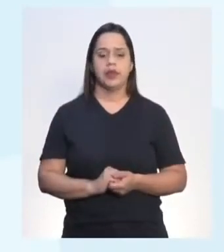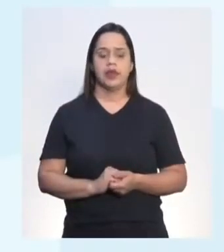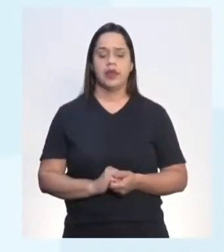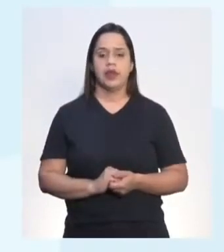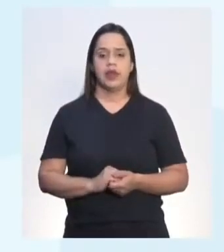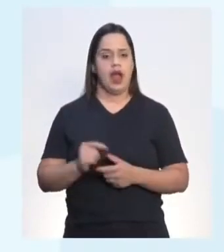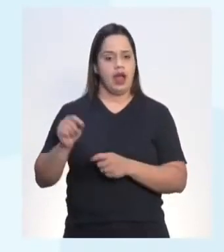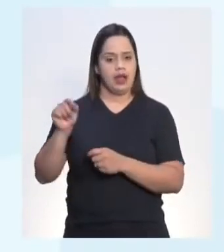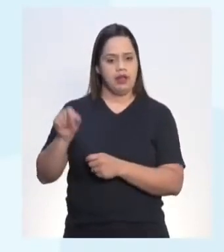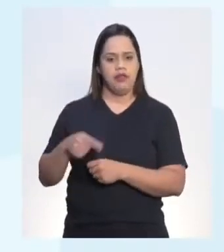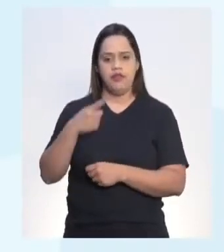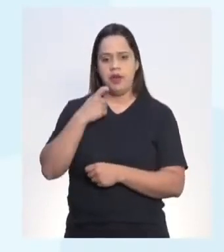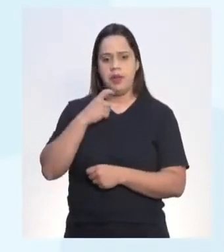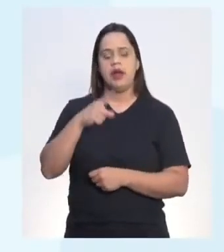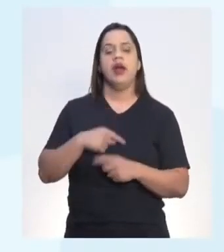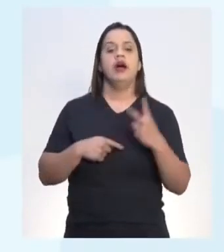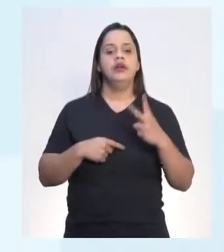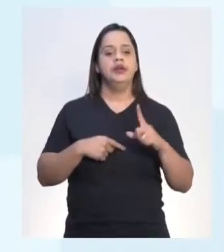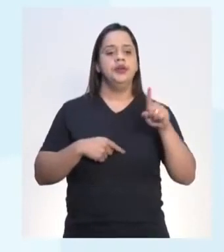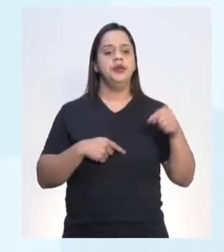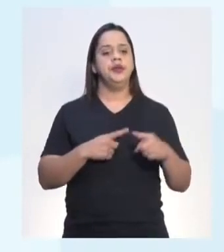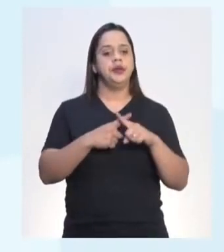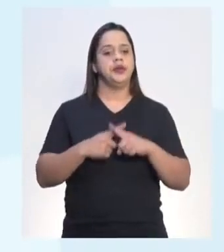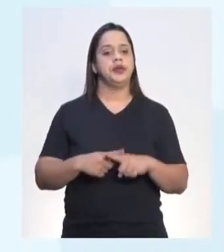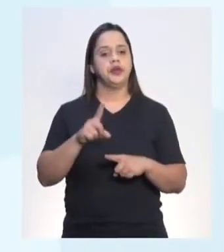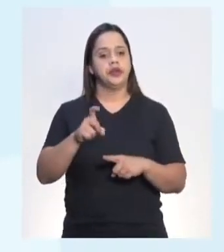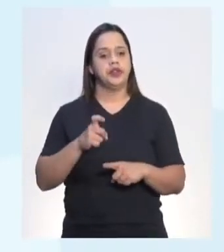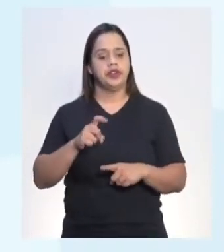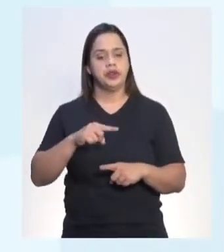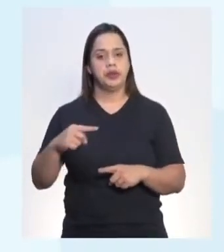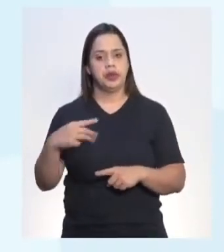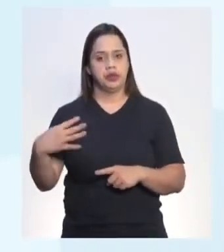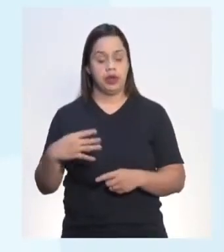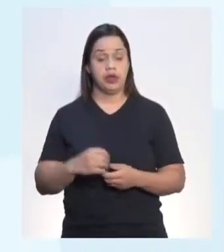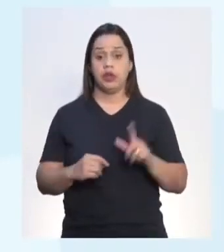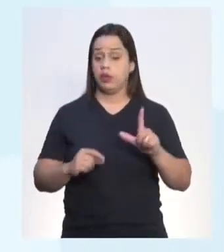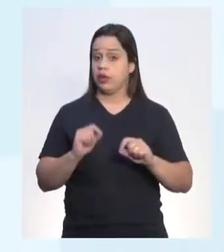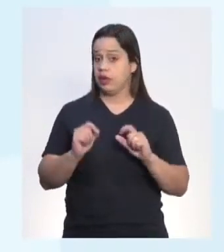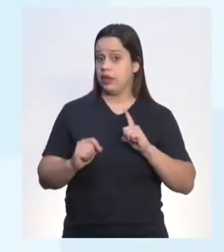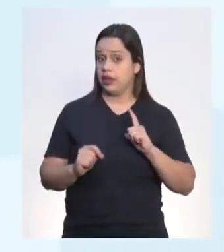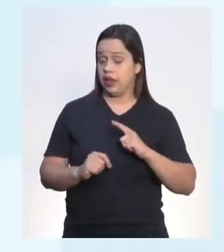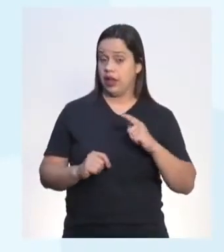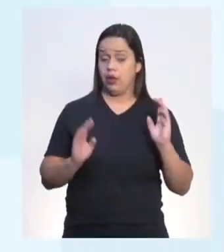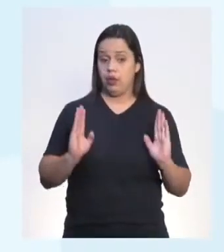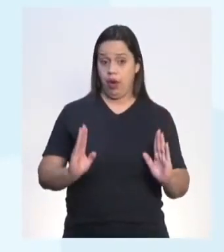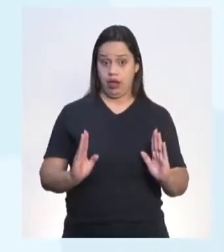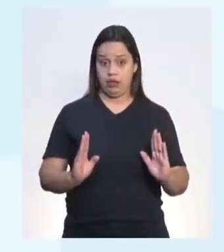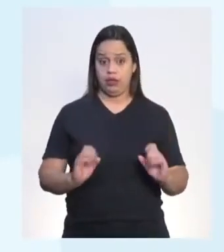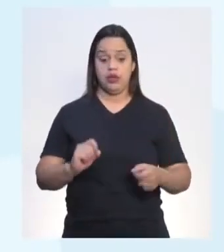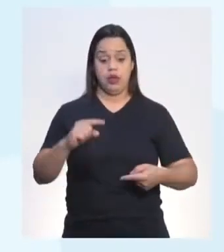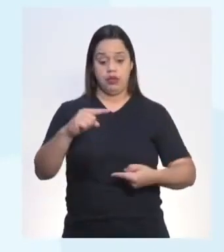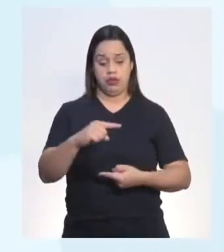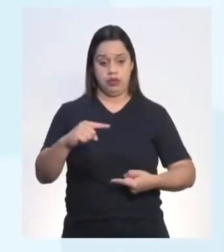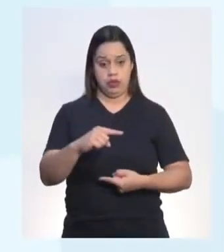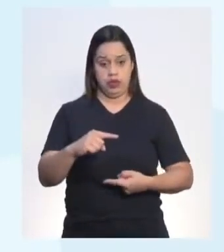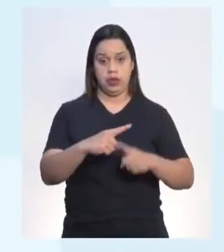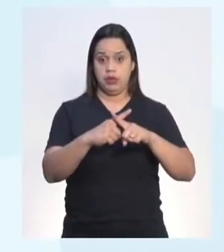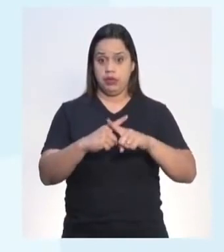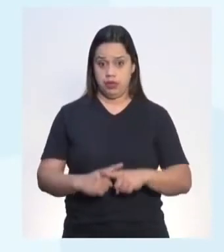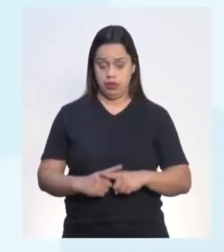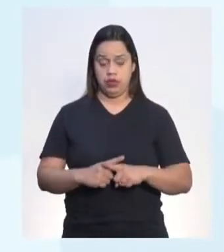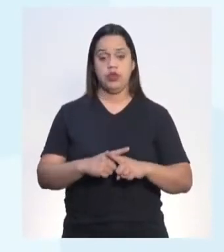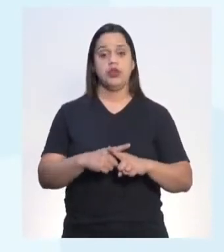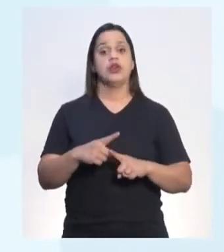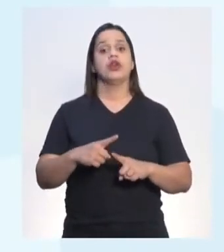x menos 4. Então, na verdade, a gente tem 4 lados aqui. 2 lados medindo 2, que multiplica x